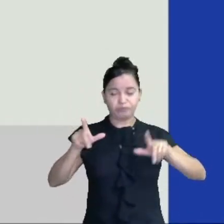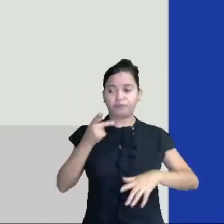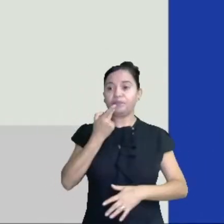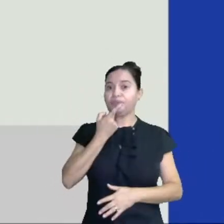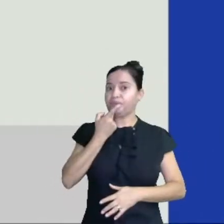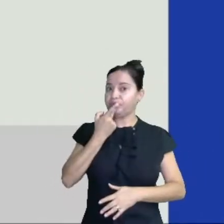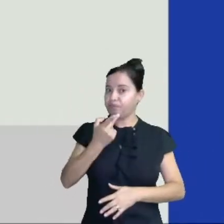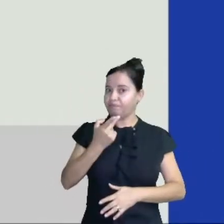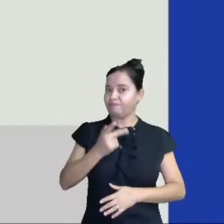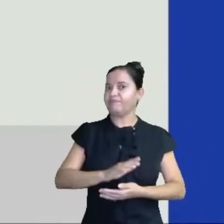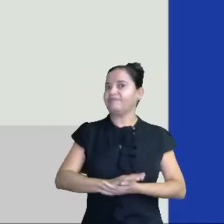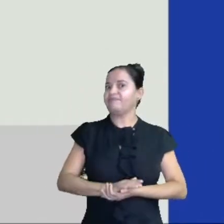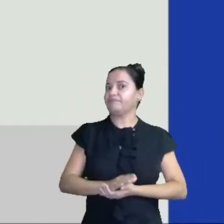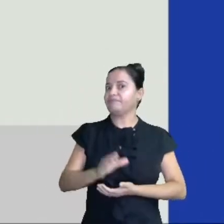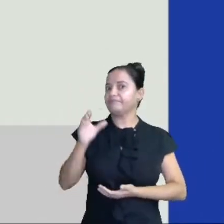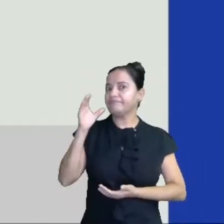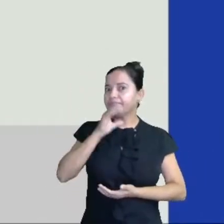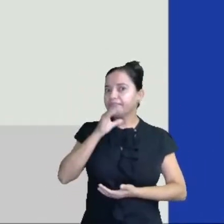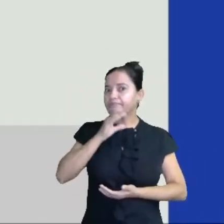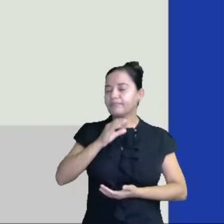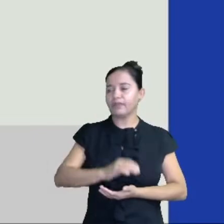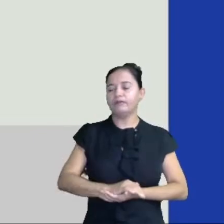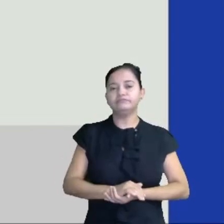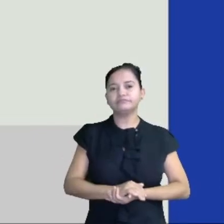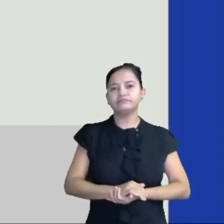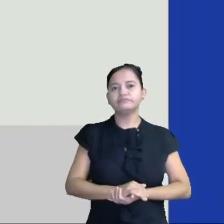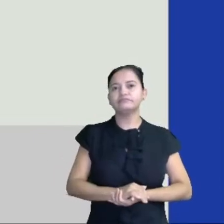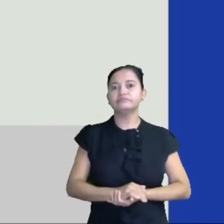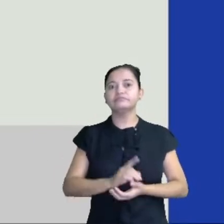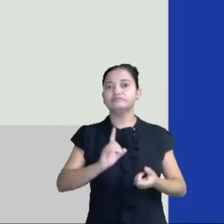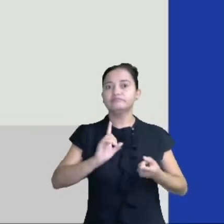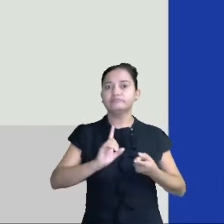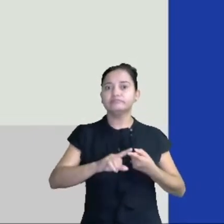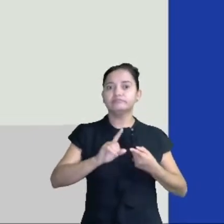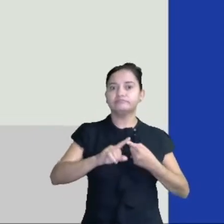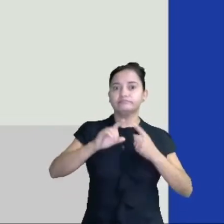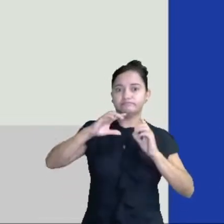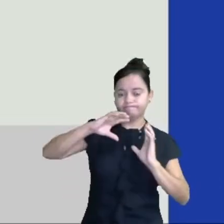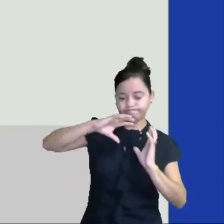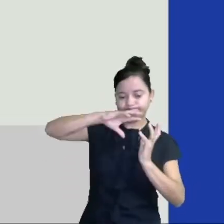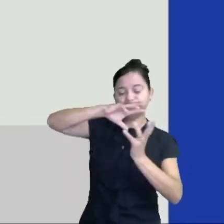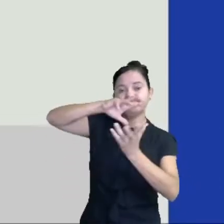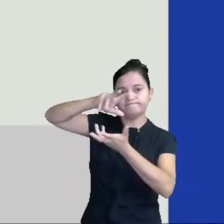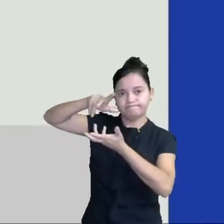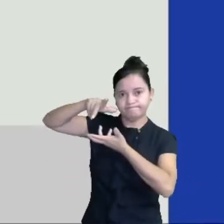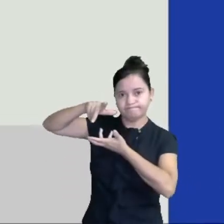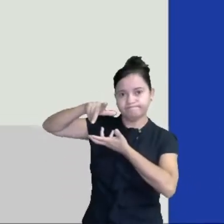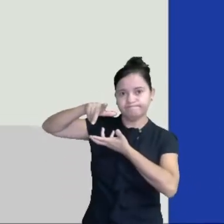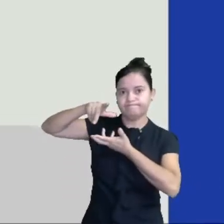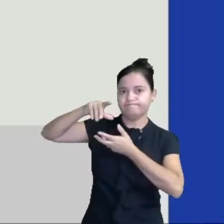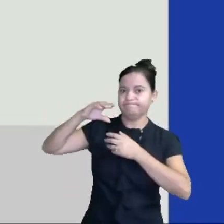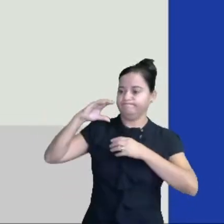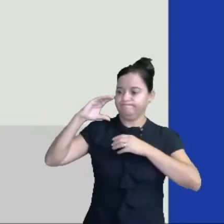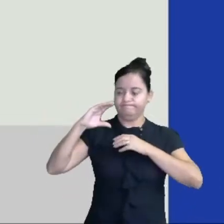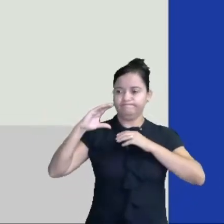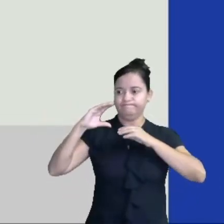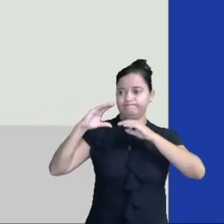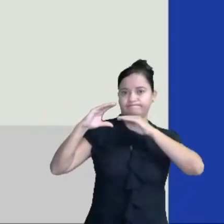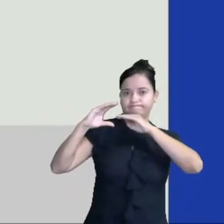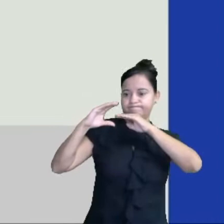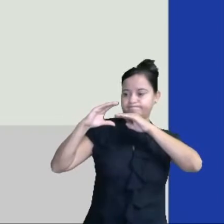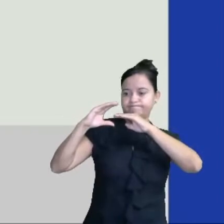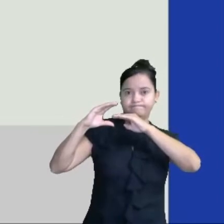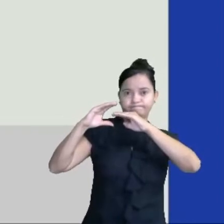forma bem superficial para que a gente entenda que a gente vai estar falando tanto da camada de ozônio quanto com relação ao efeito